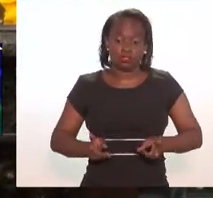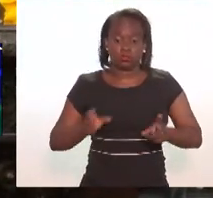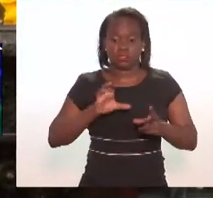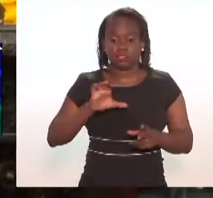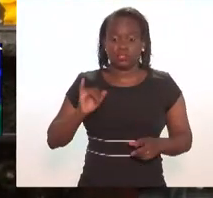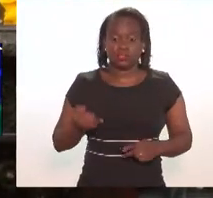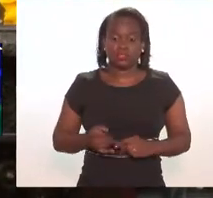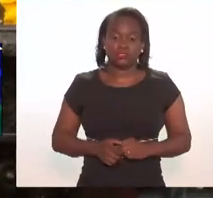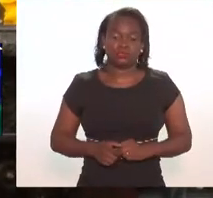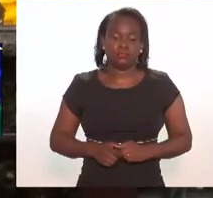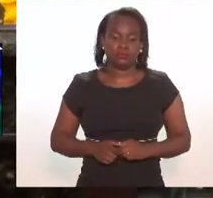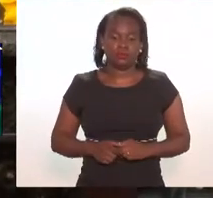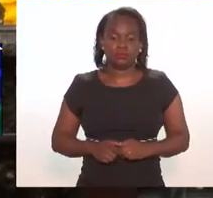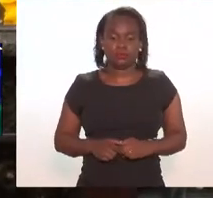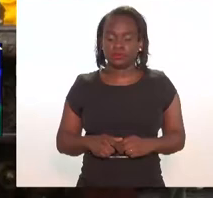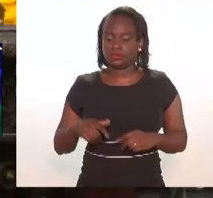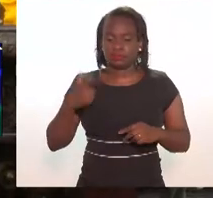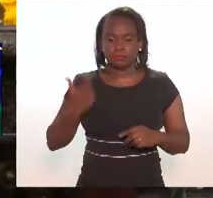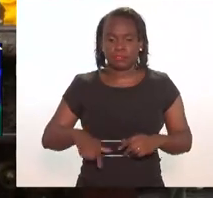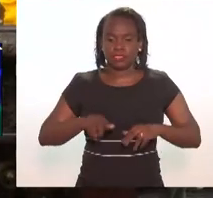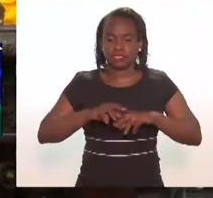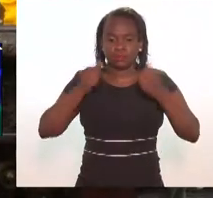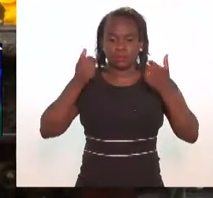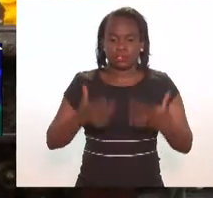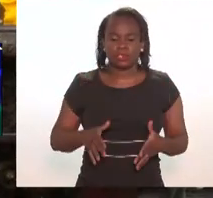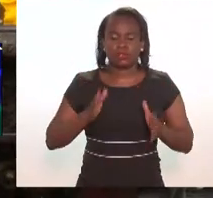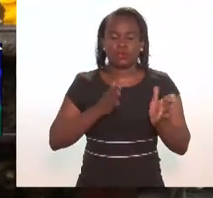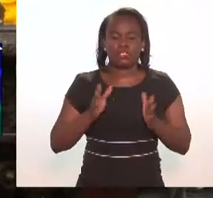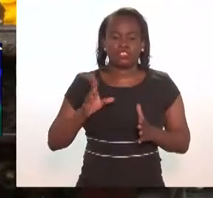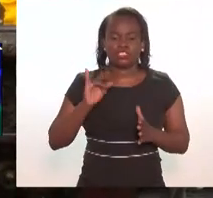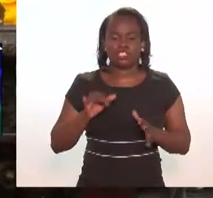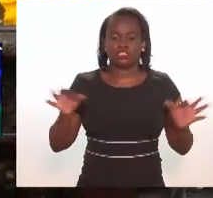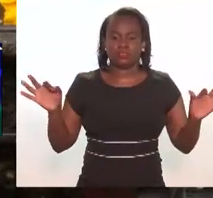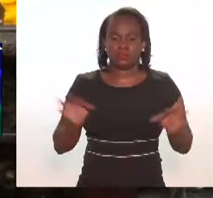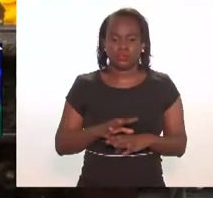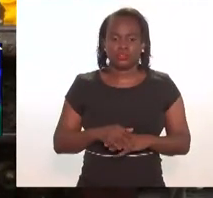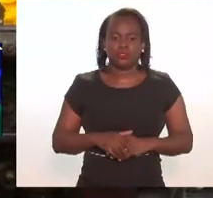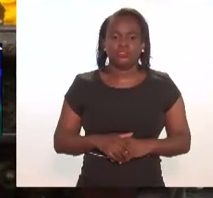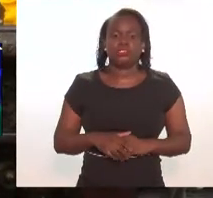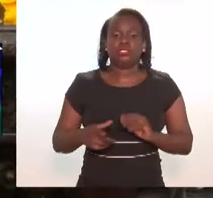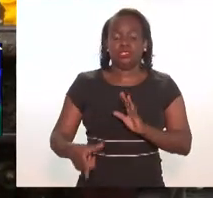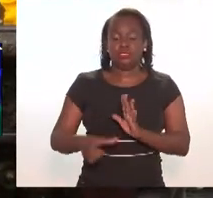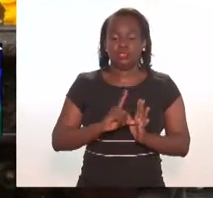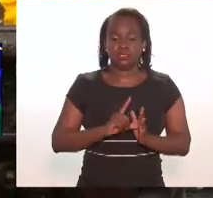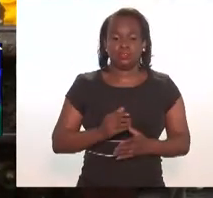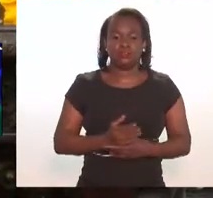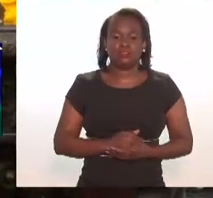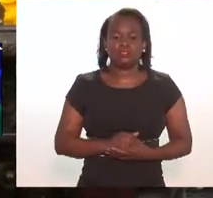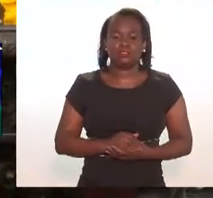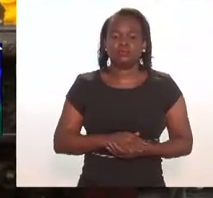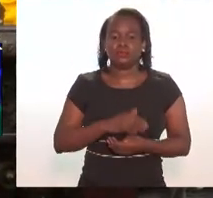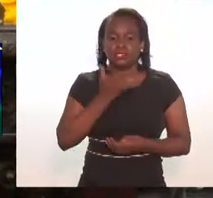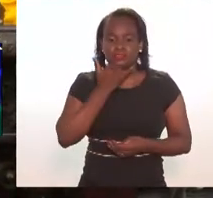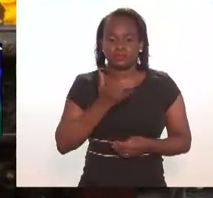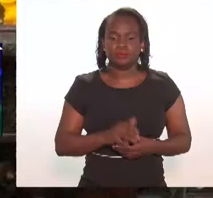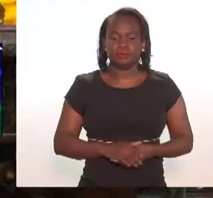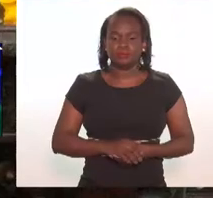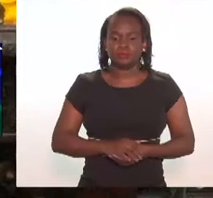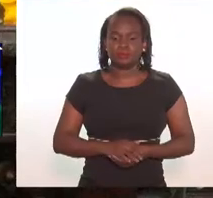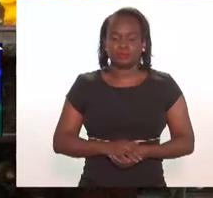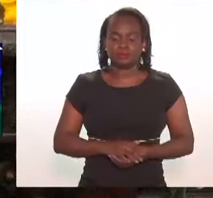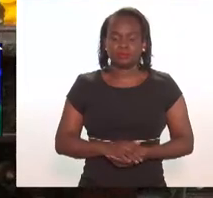CCJ. Nada mais a tratar na ordem do dia, mesmo está encerrada. Antes, perdão.